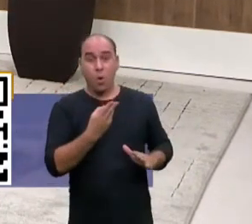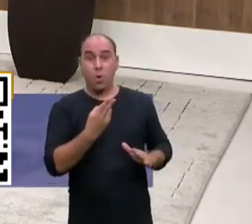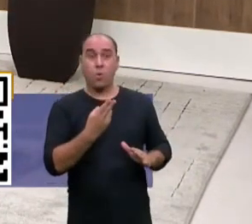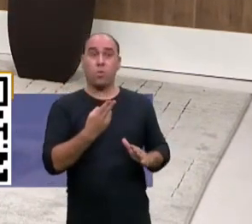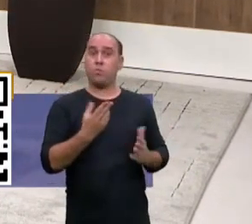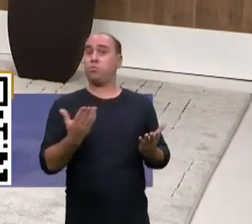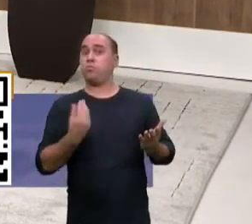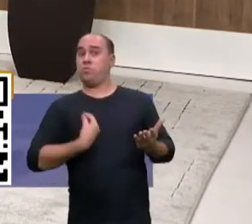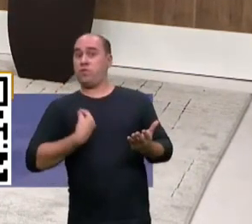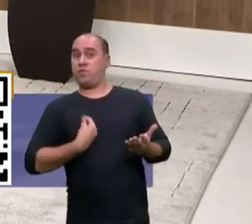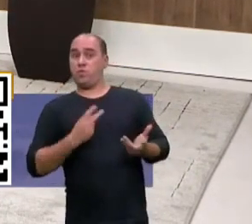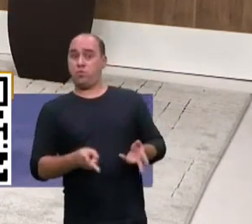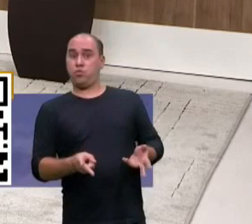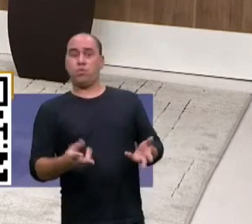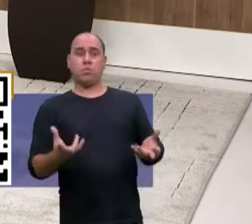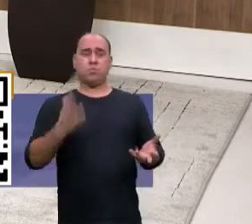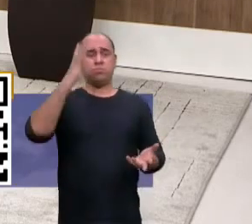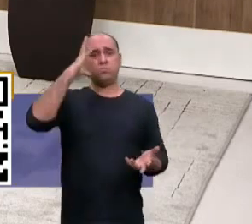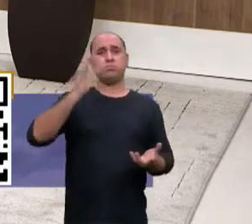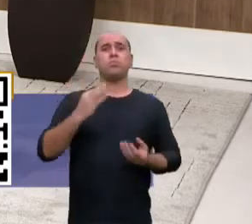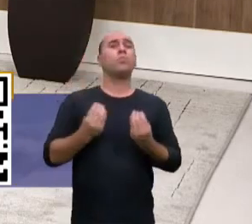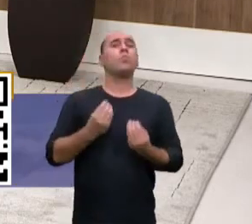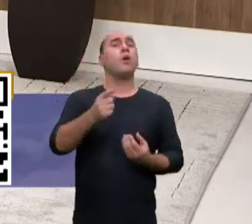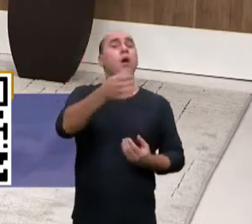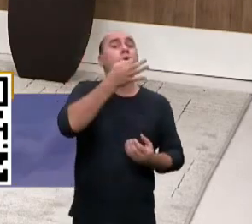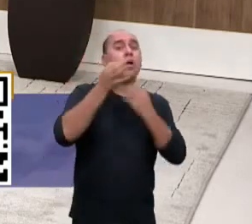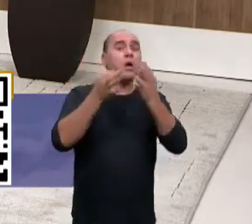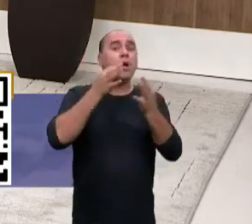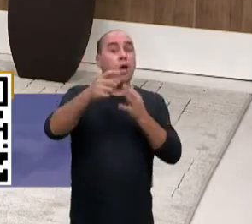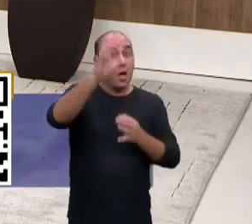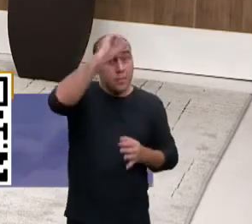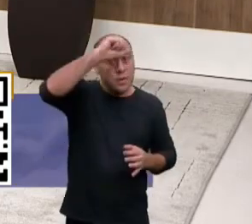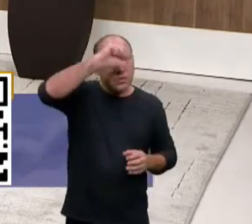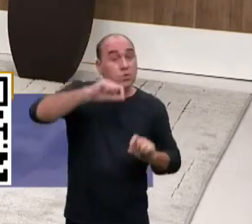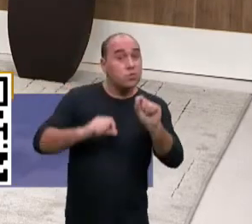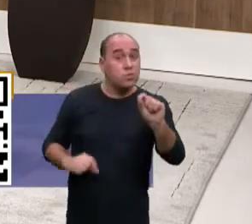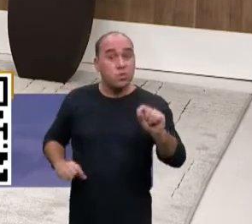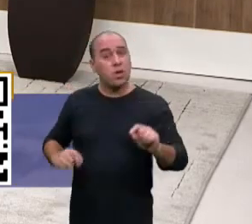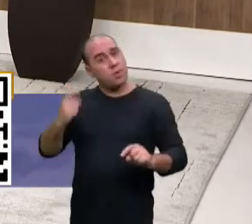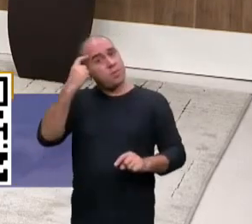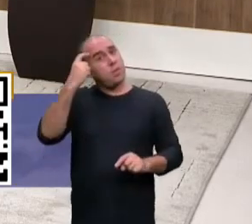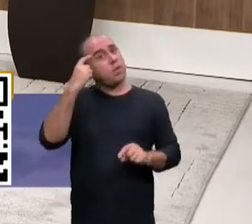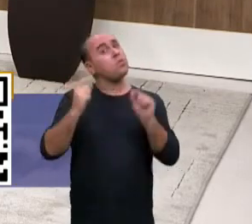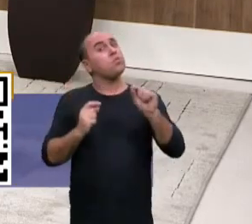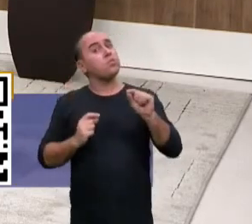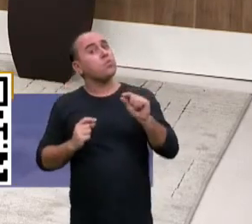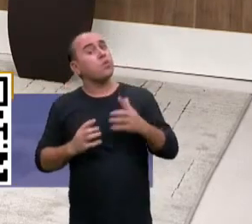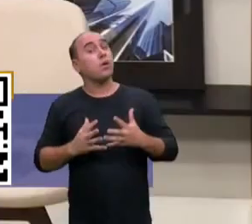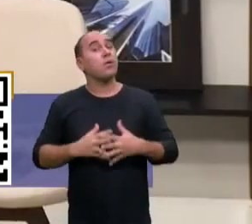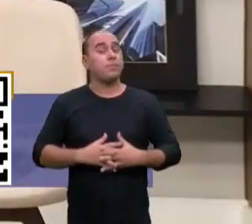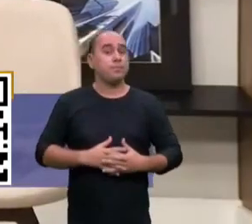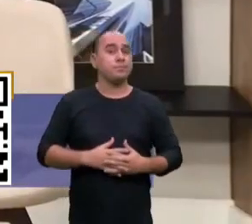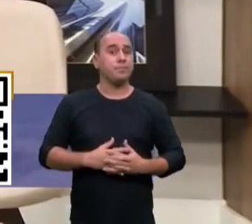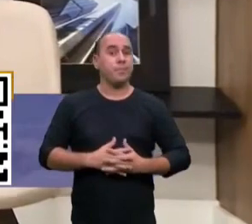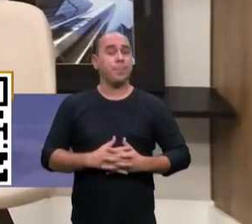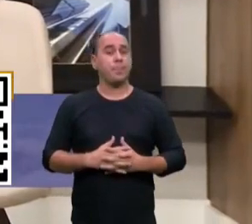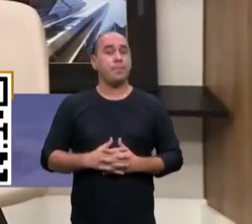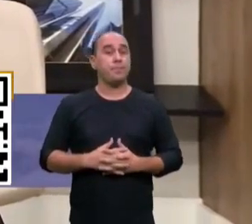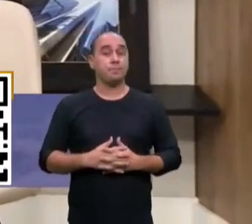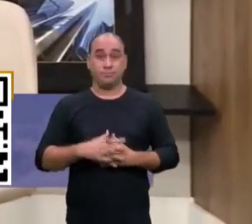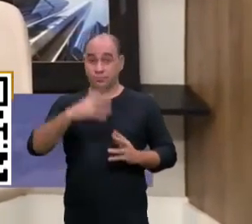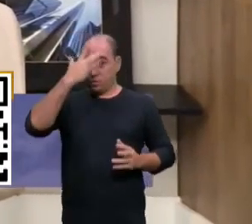o morreu enfim e aí como é que é o negócio que que você acha que você aprendeu o que você pensa eu